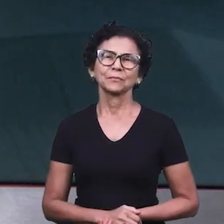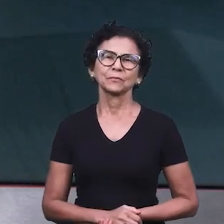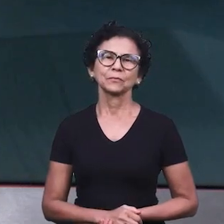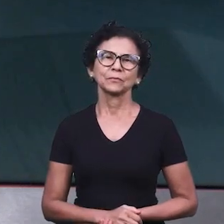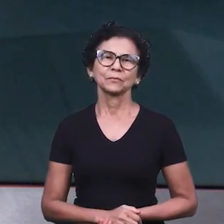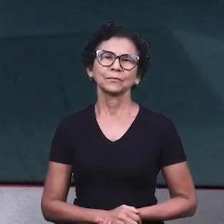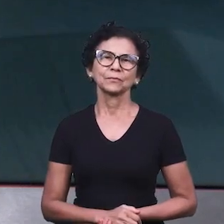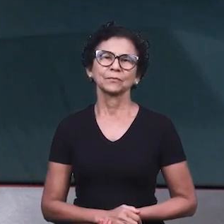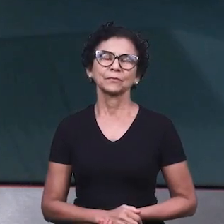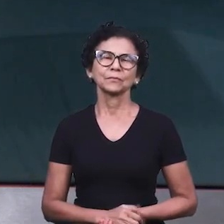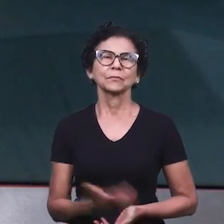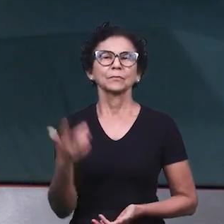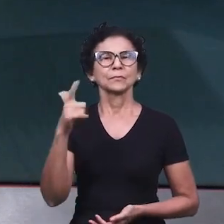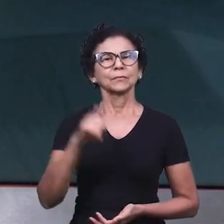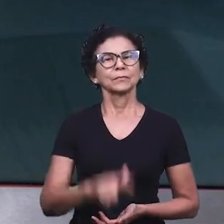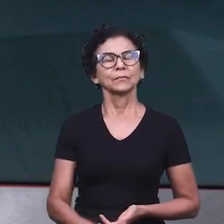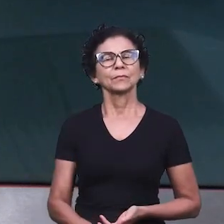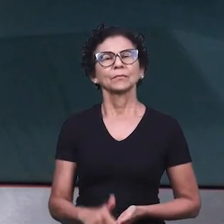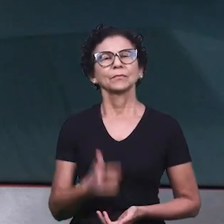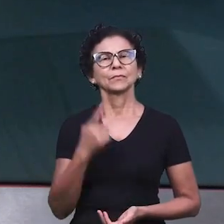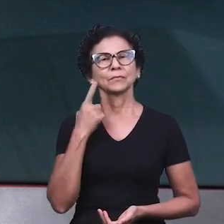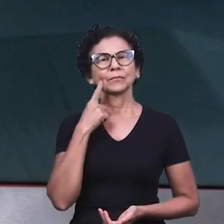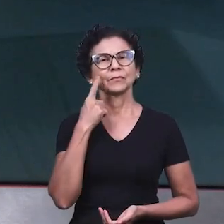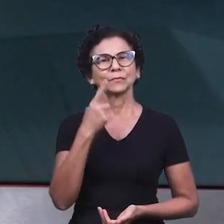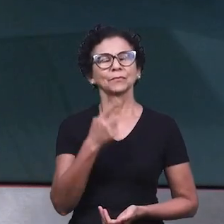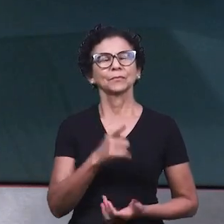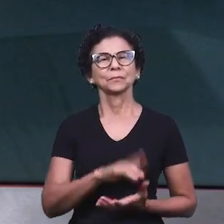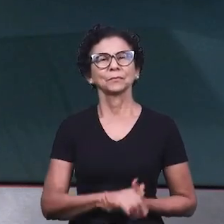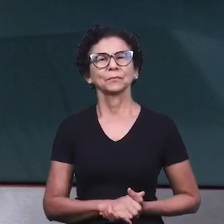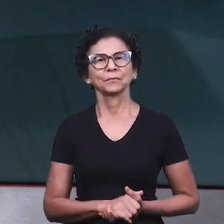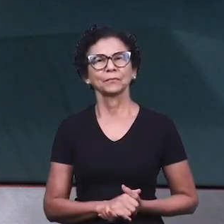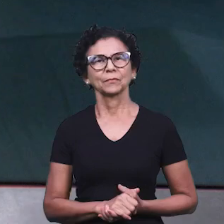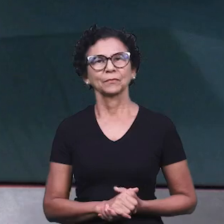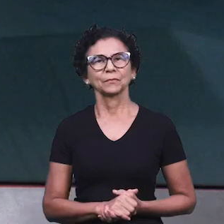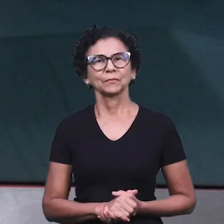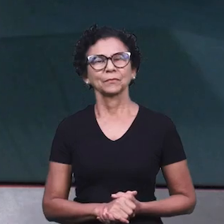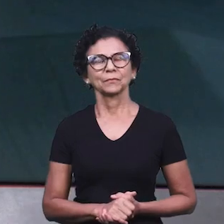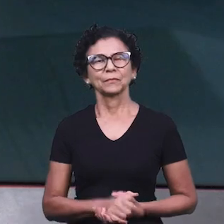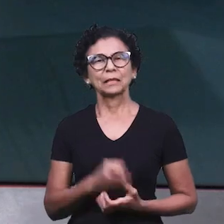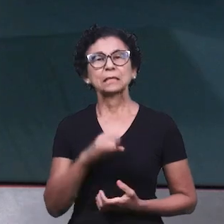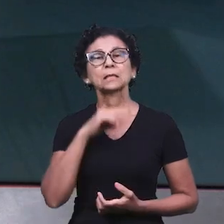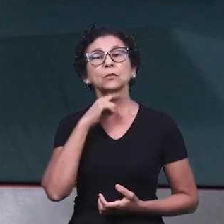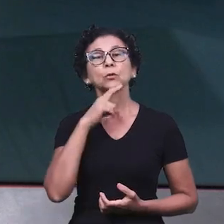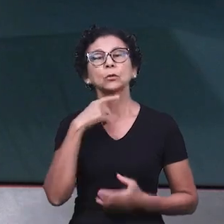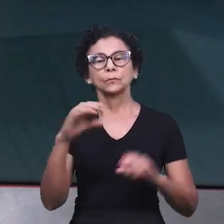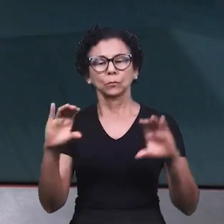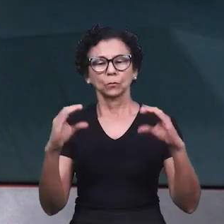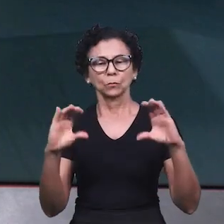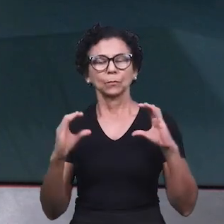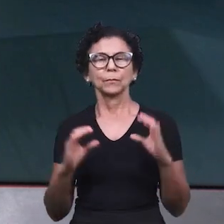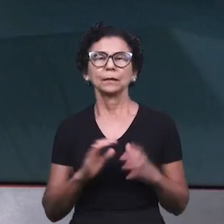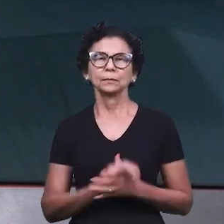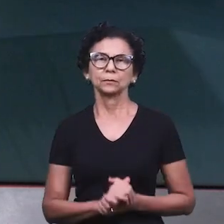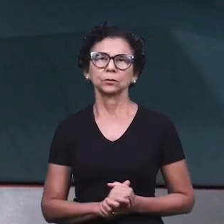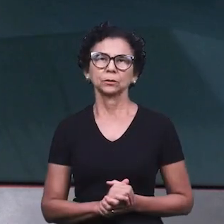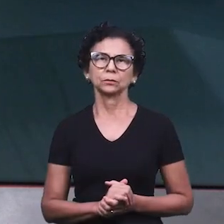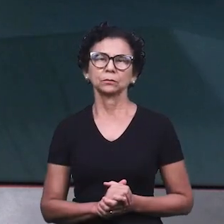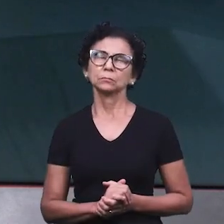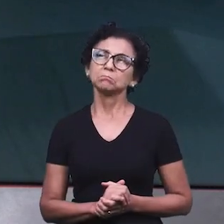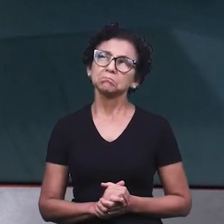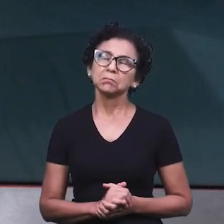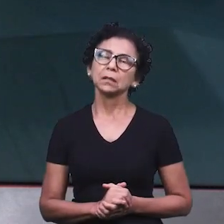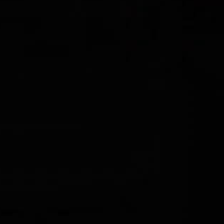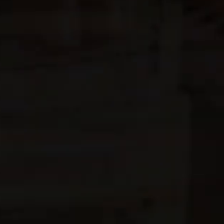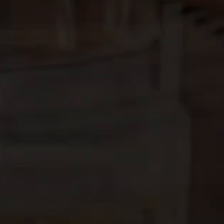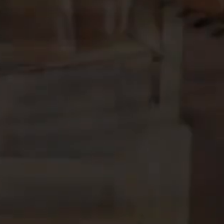seus amigos, né? E não deixe de dar o seu like no programa. A todos a paz do Senhor